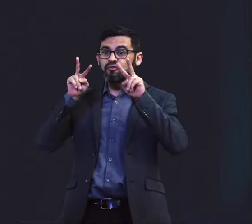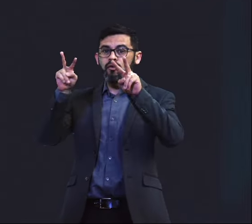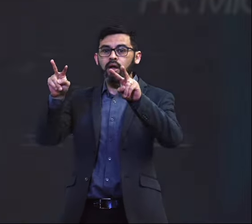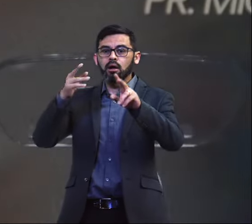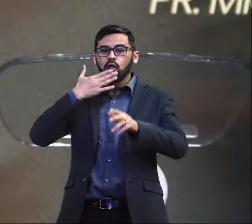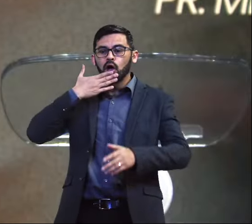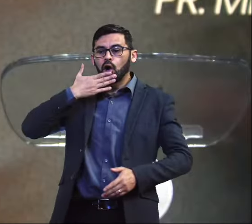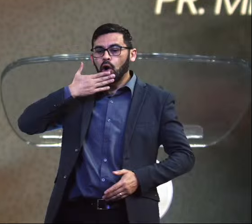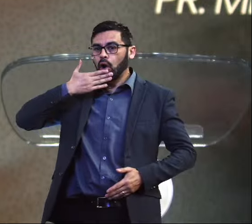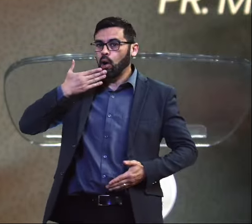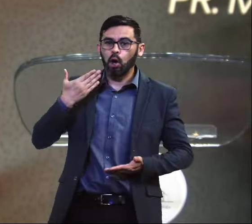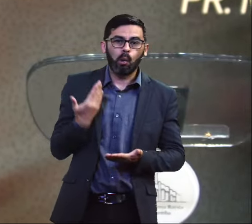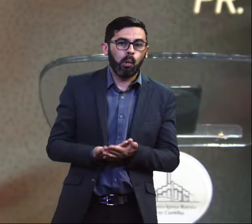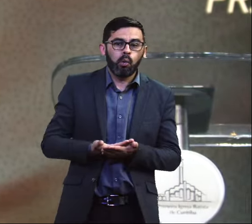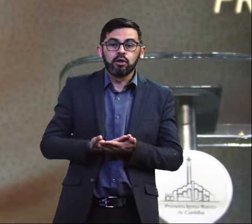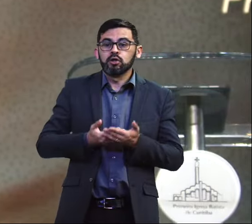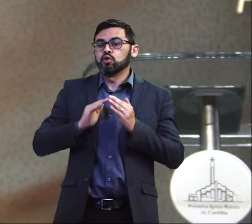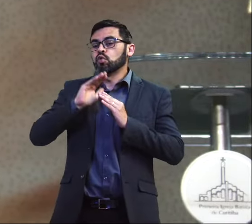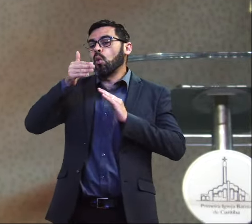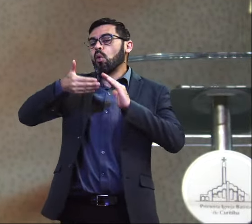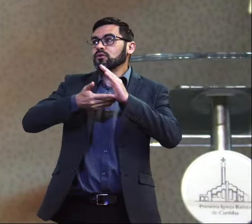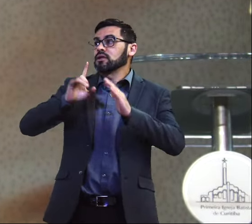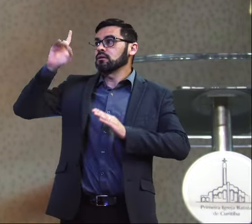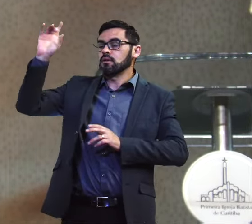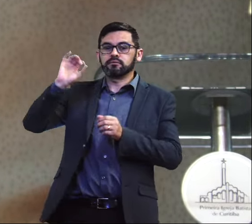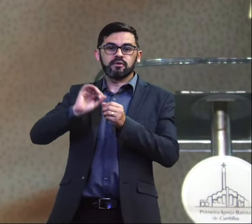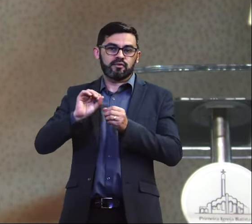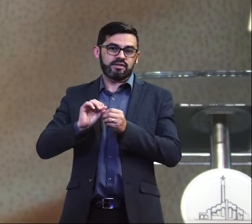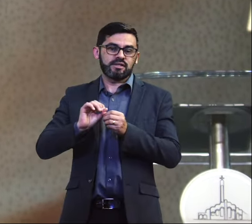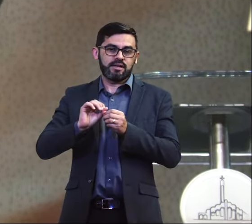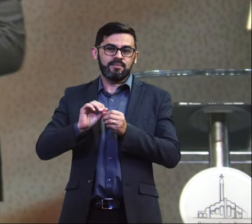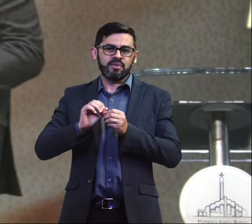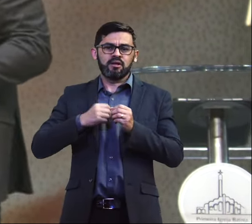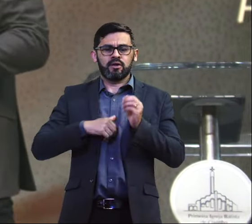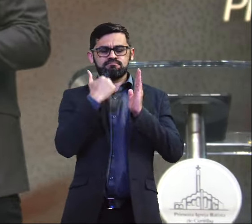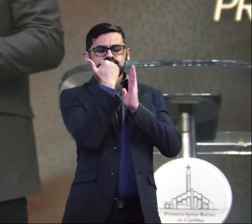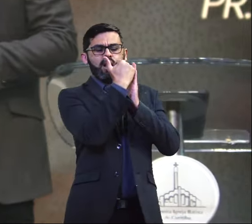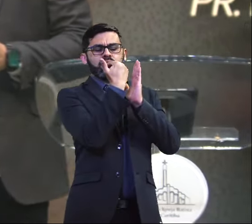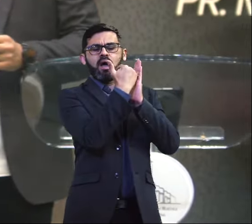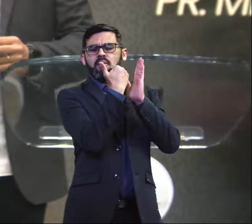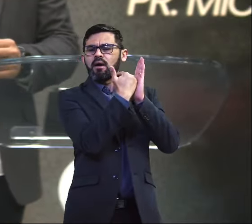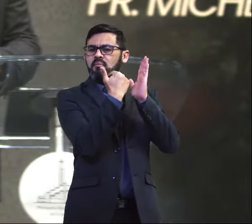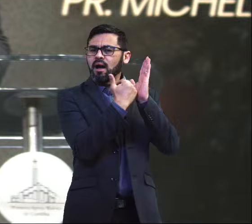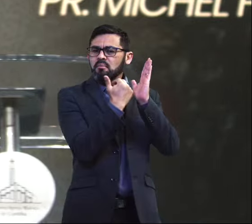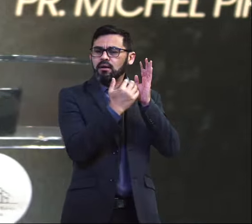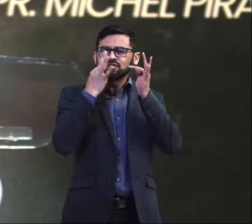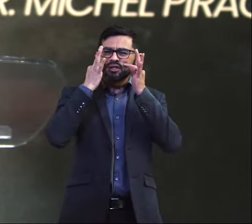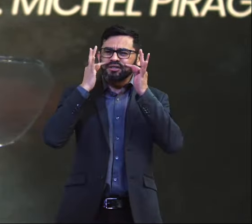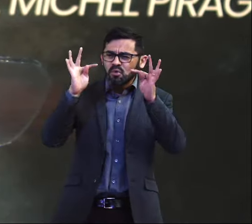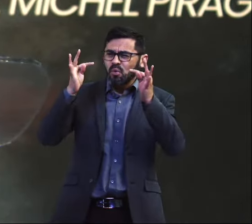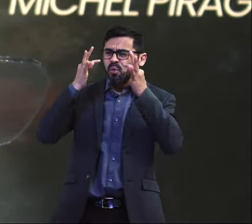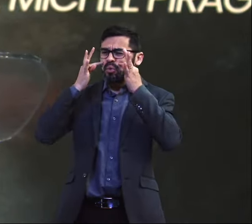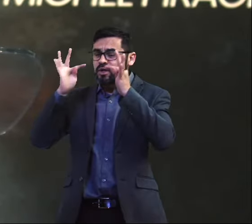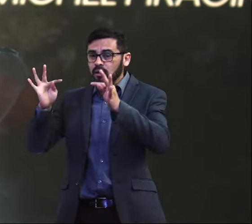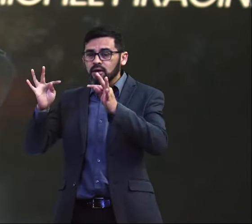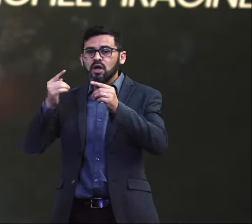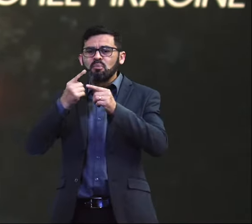ficar boquiabertos com o que Deus vai fazer. E ele vai enumerando as testemunhas. Ele vai falar assim que